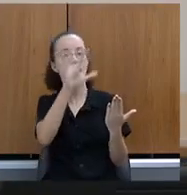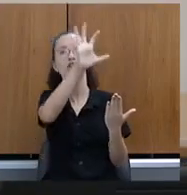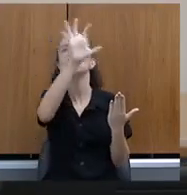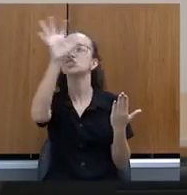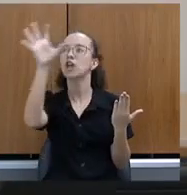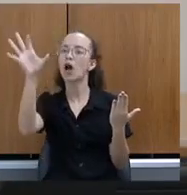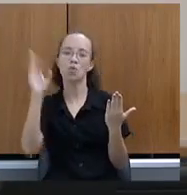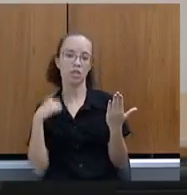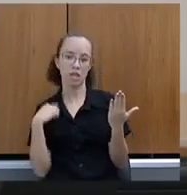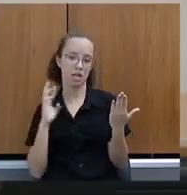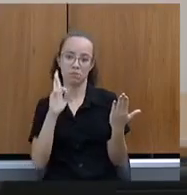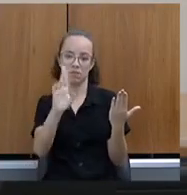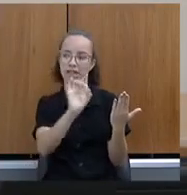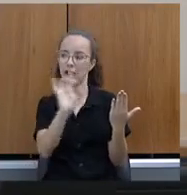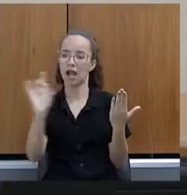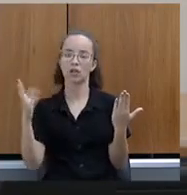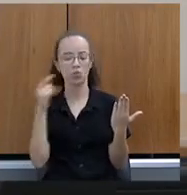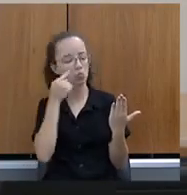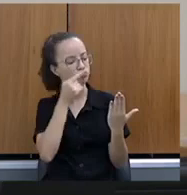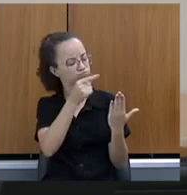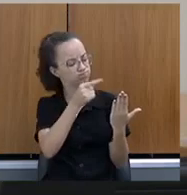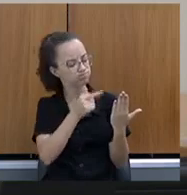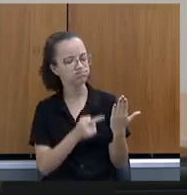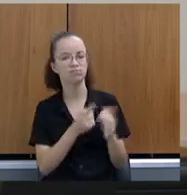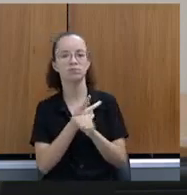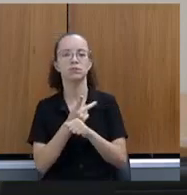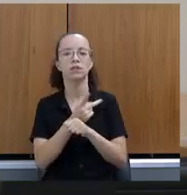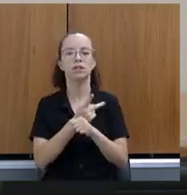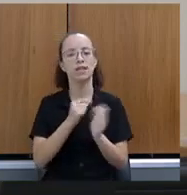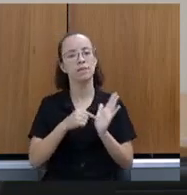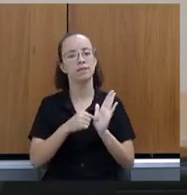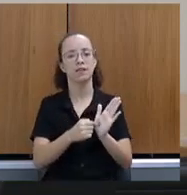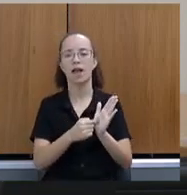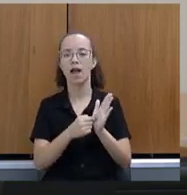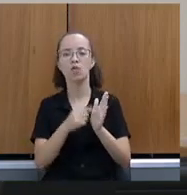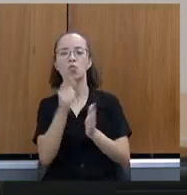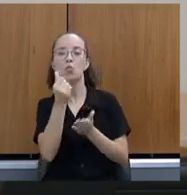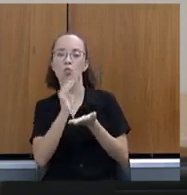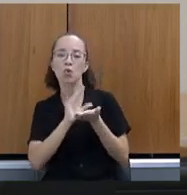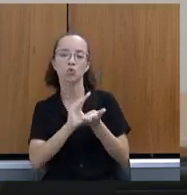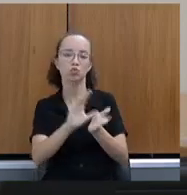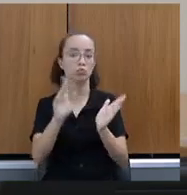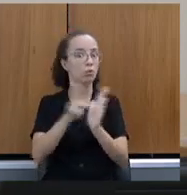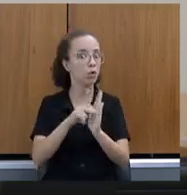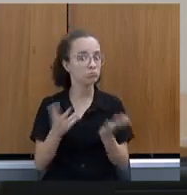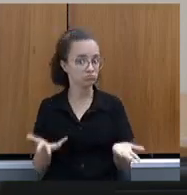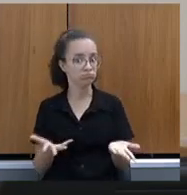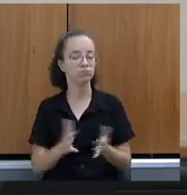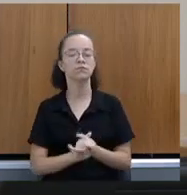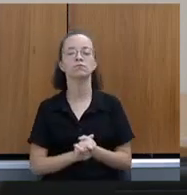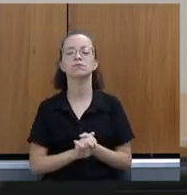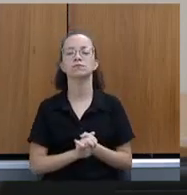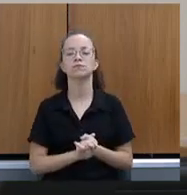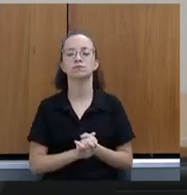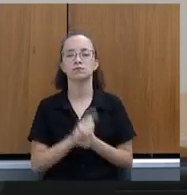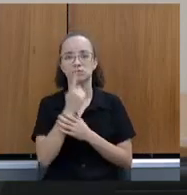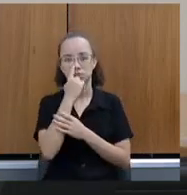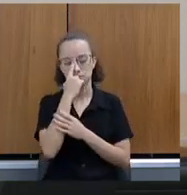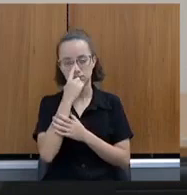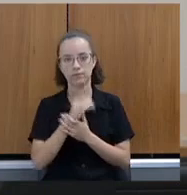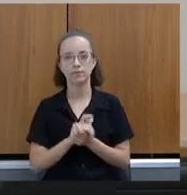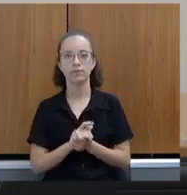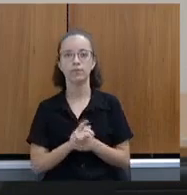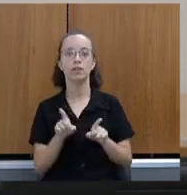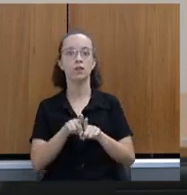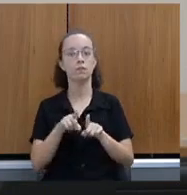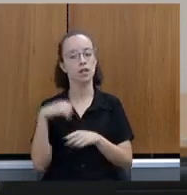que ele representa né ele poder apresentar recurso nesse sentido né eu não poderia deixar